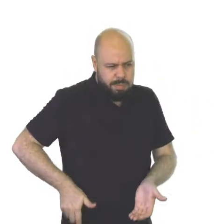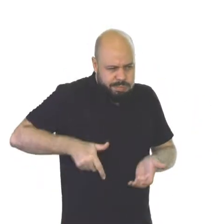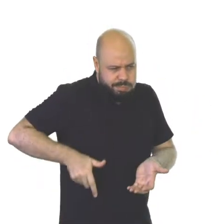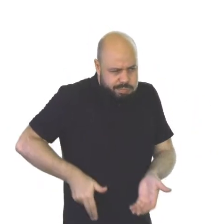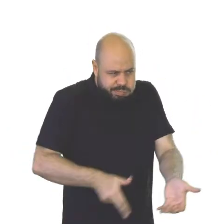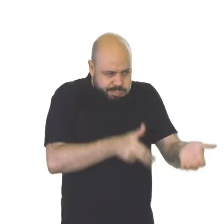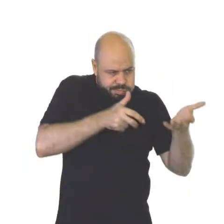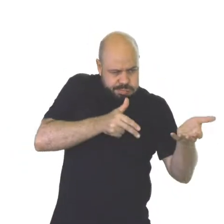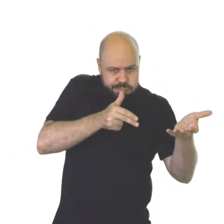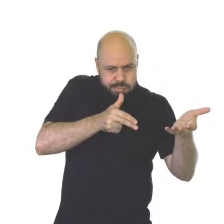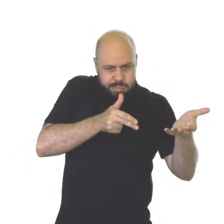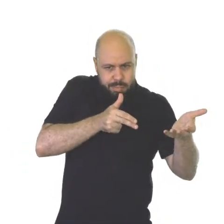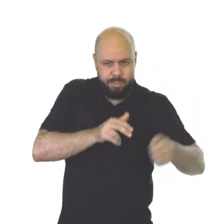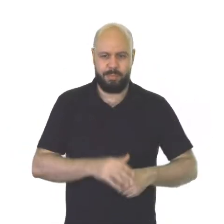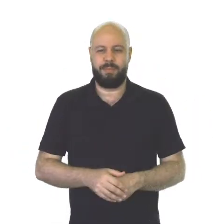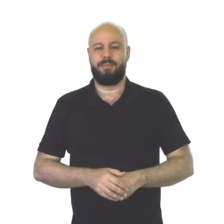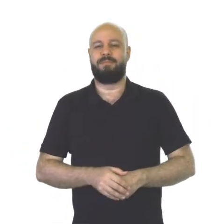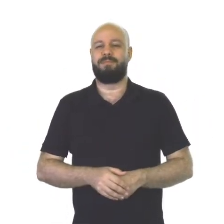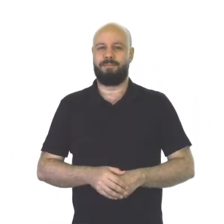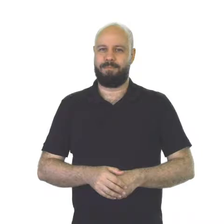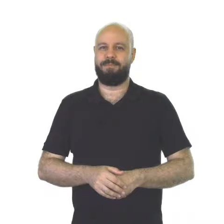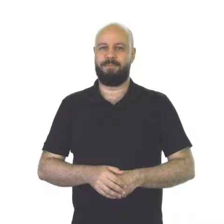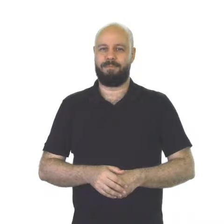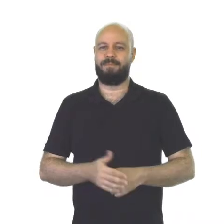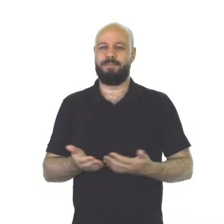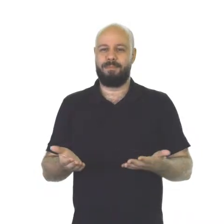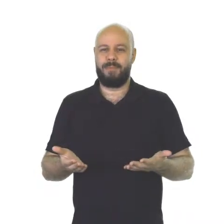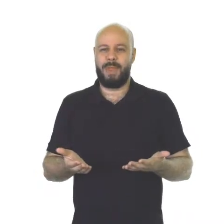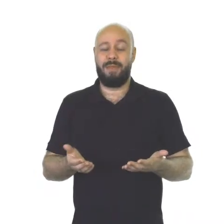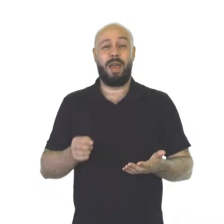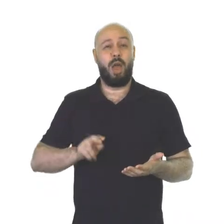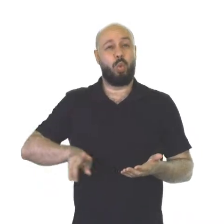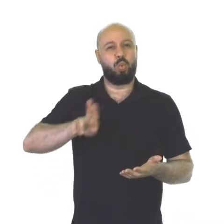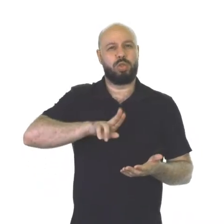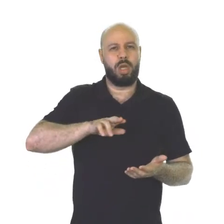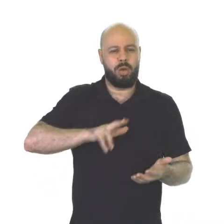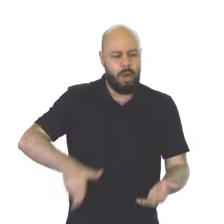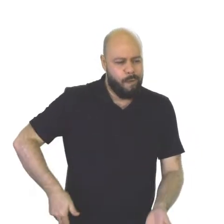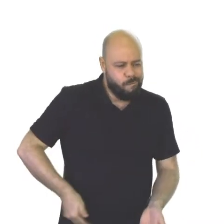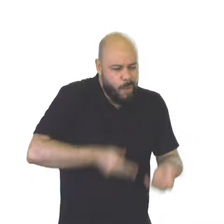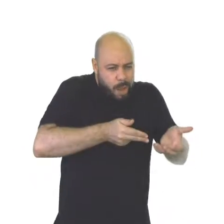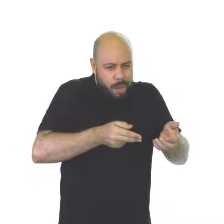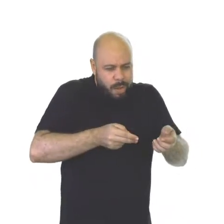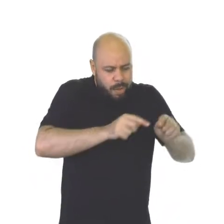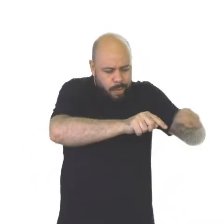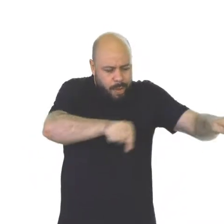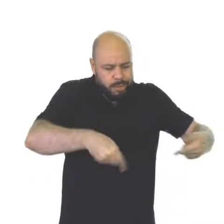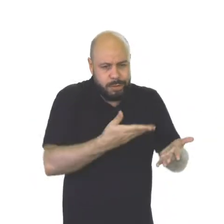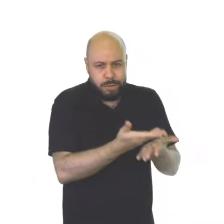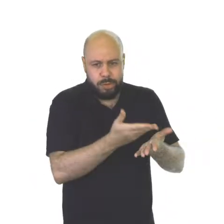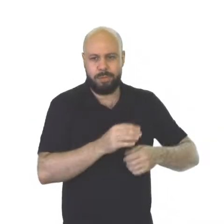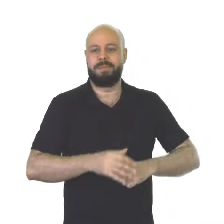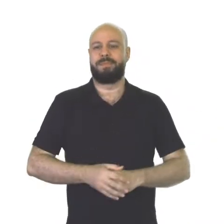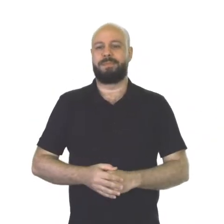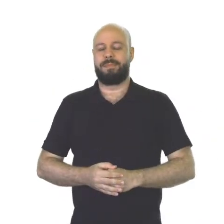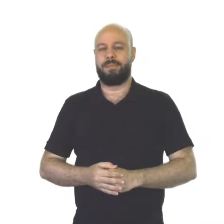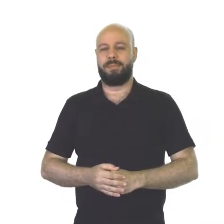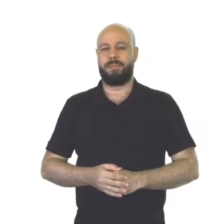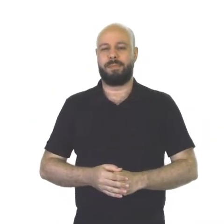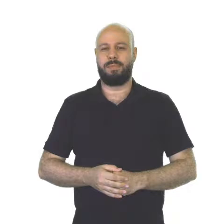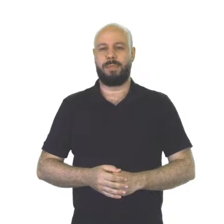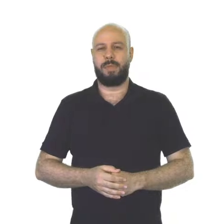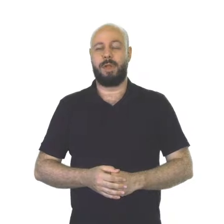de 16 anos estava armada com uma espingarda, estava com uma espingarda em uma sala de aula, ok? Então,